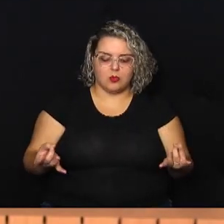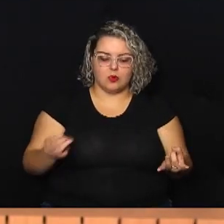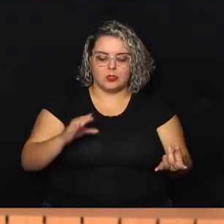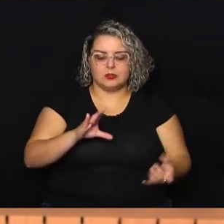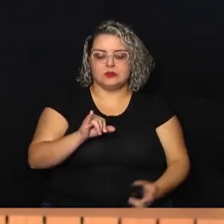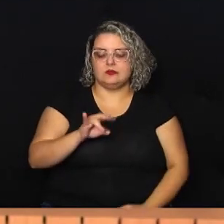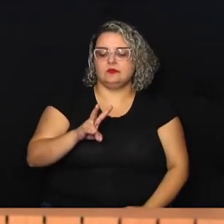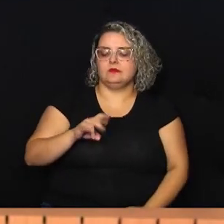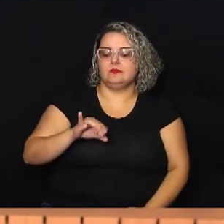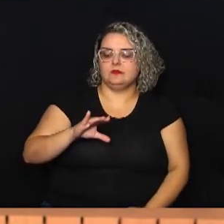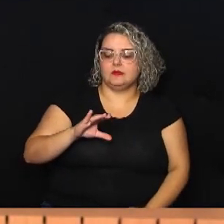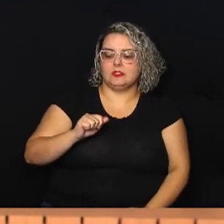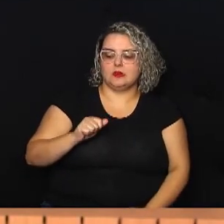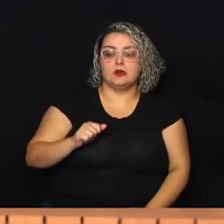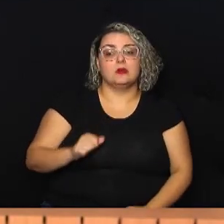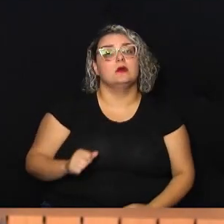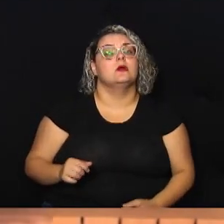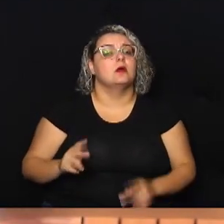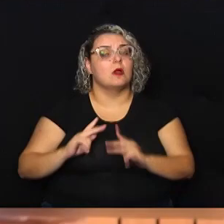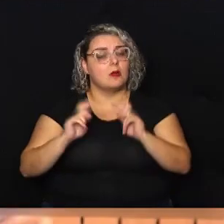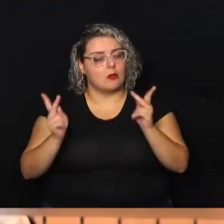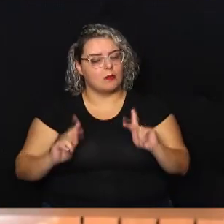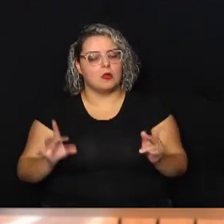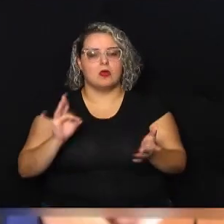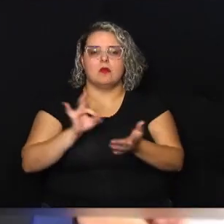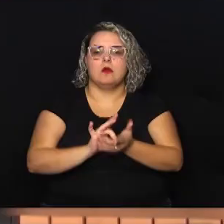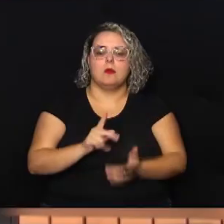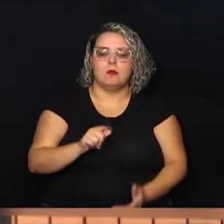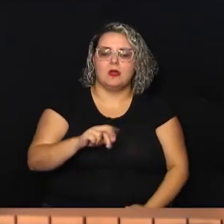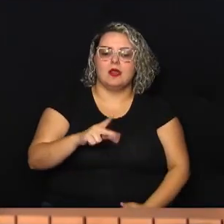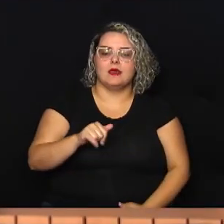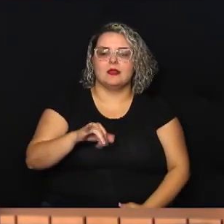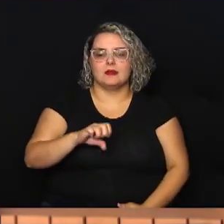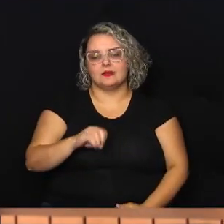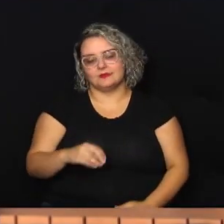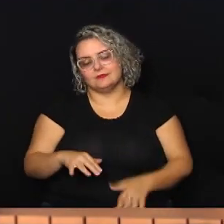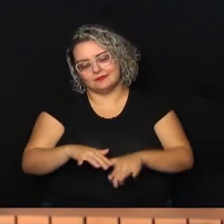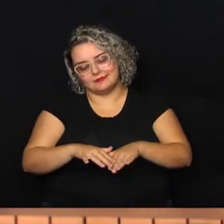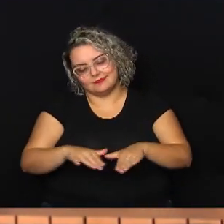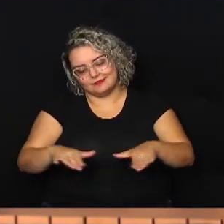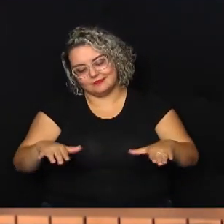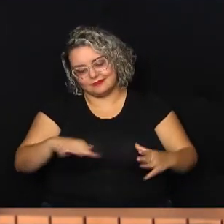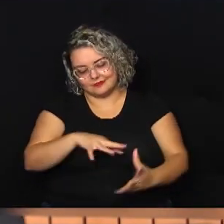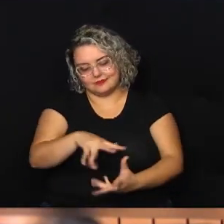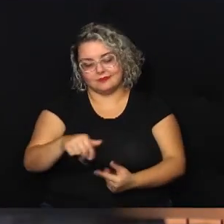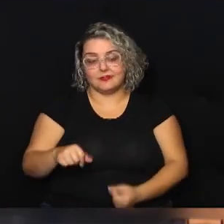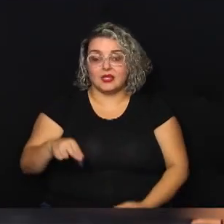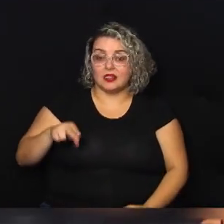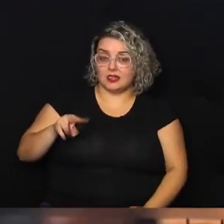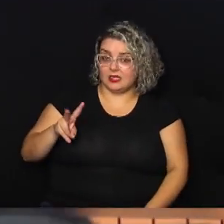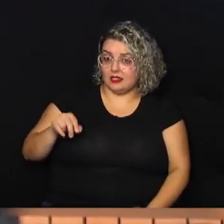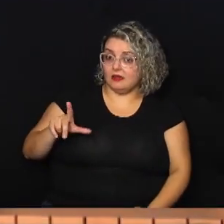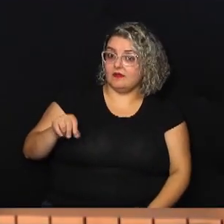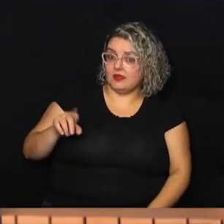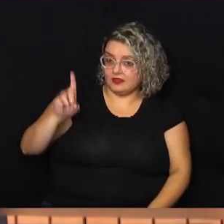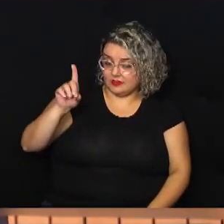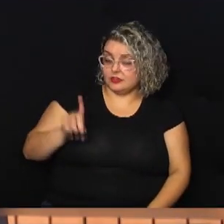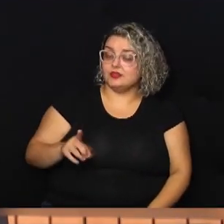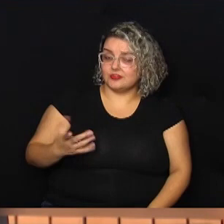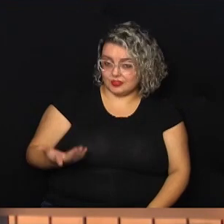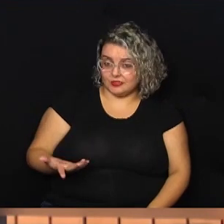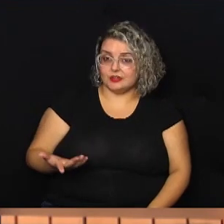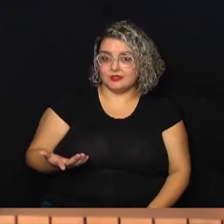paz, verdadeiro paraíso sobre a Terra. Nivaldo Osório, que é diretor da organização